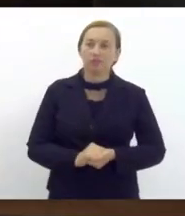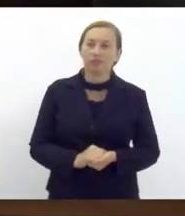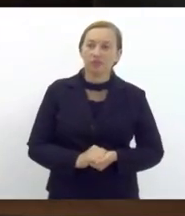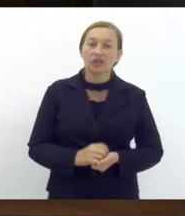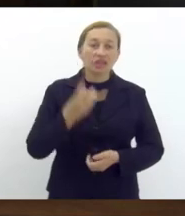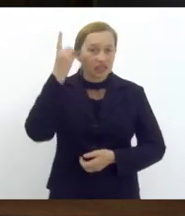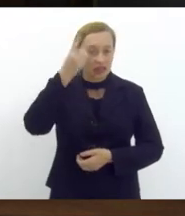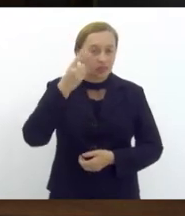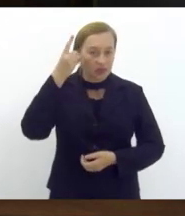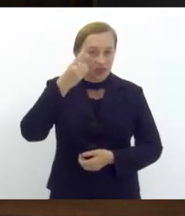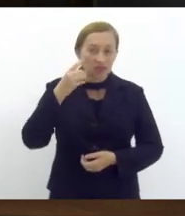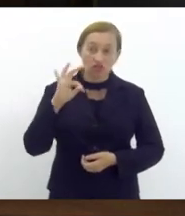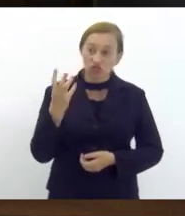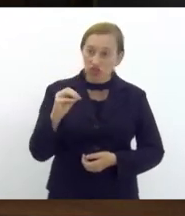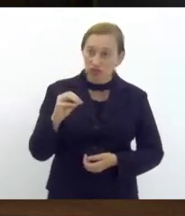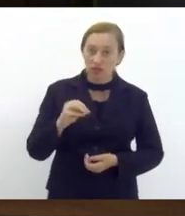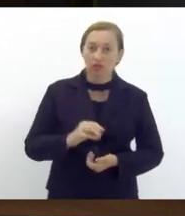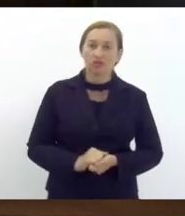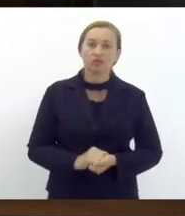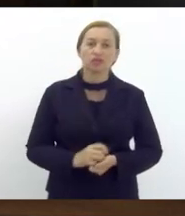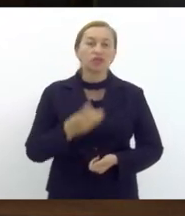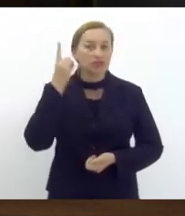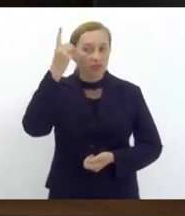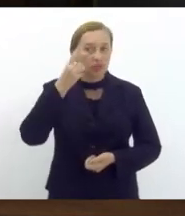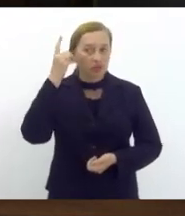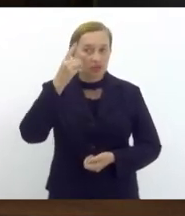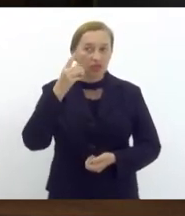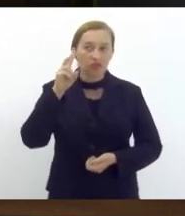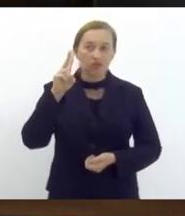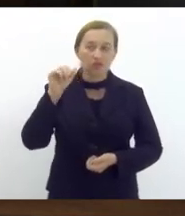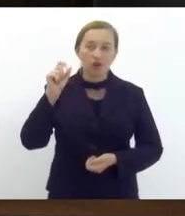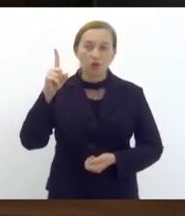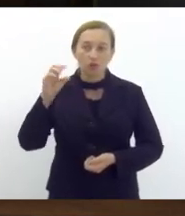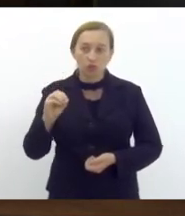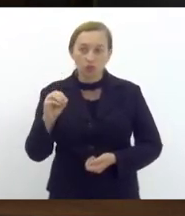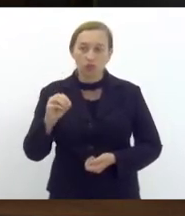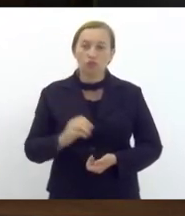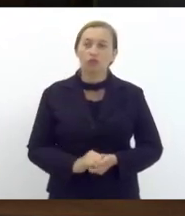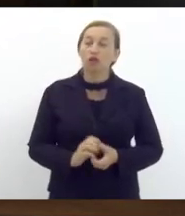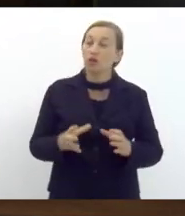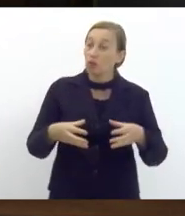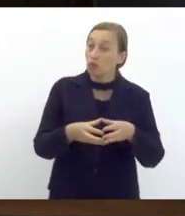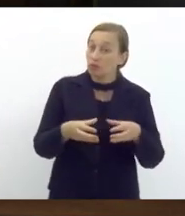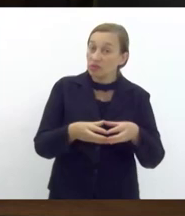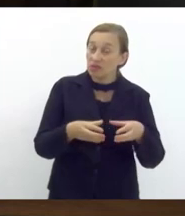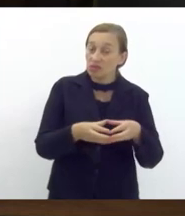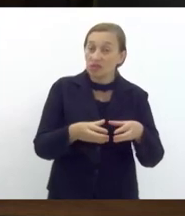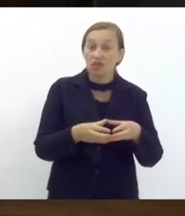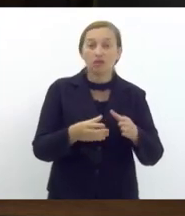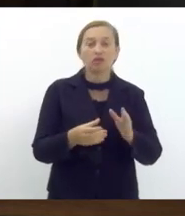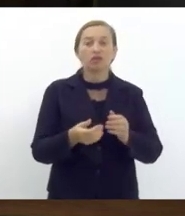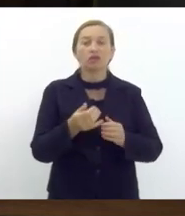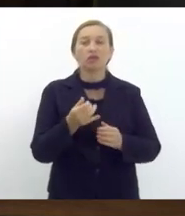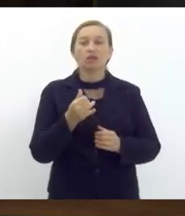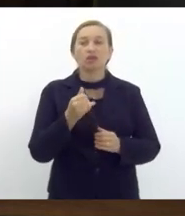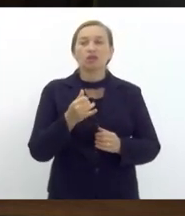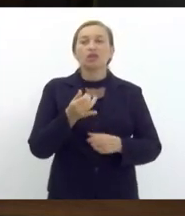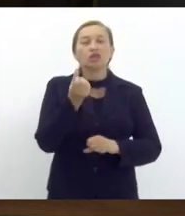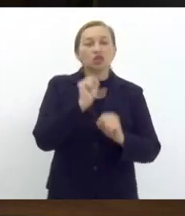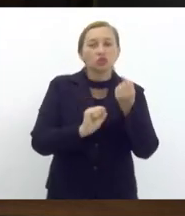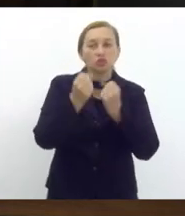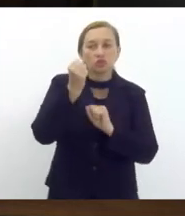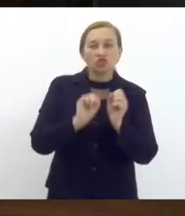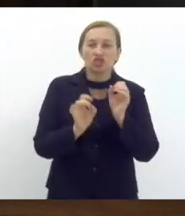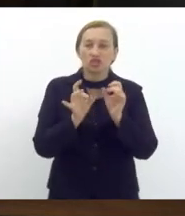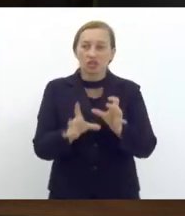Deputado Tiago Rangel Deputado Ceasa pela comissão parecer pela comissão de Economia Indústria e